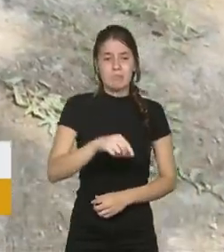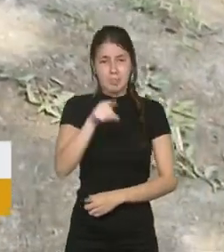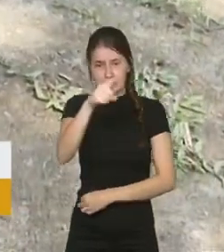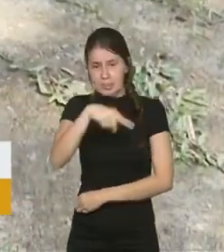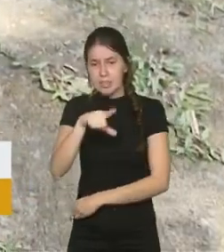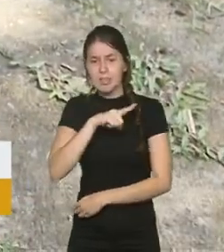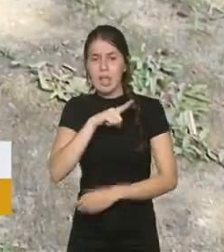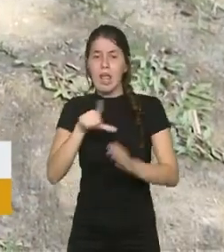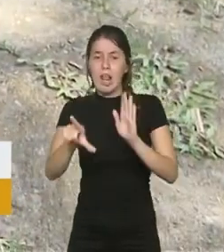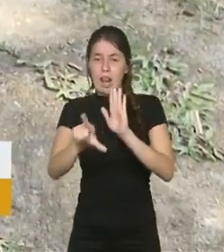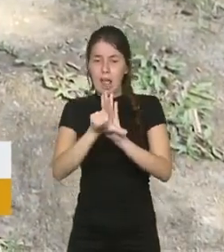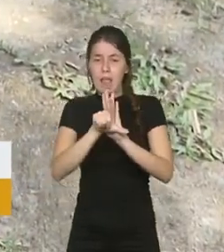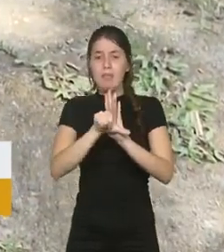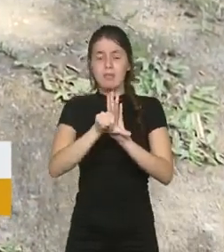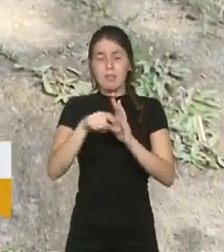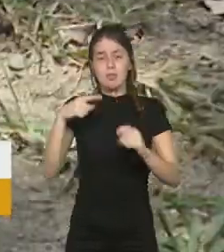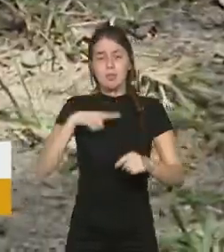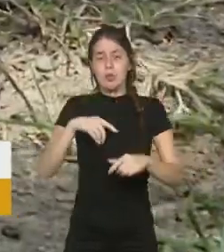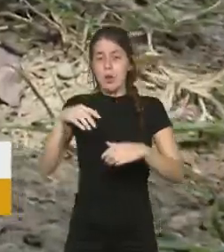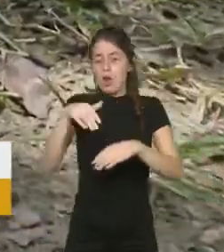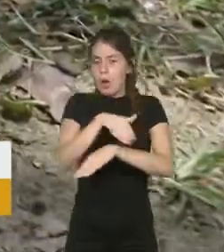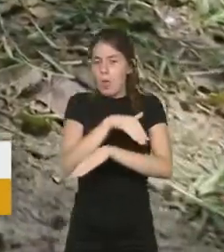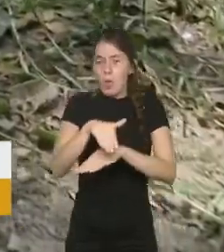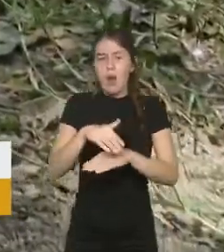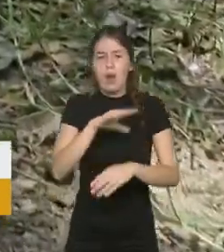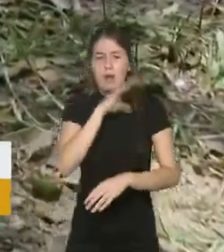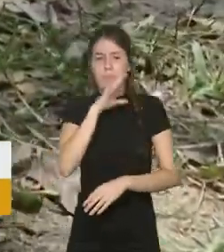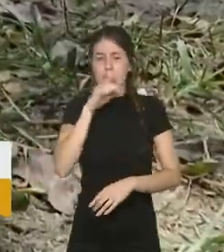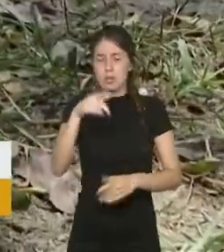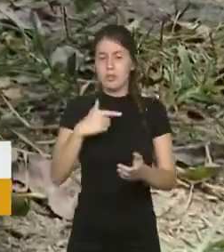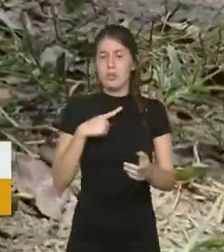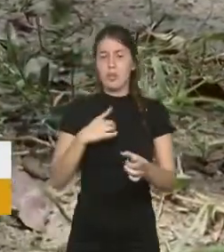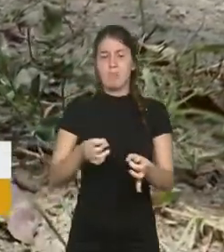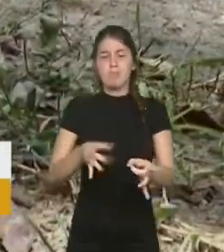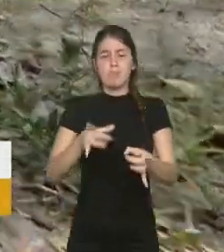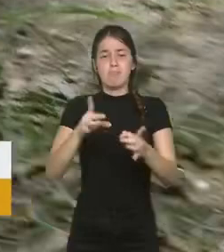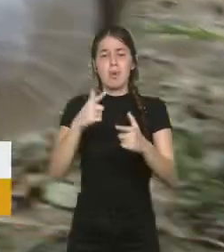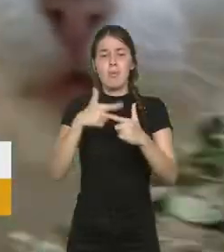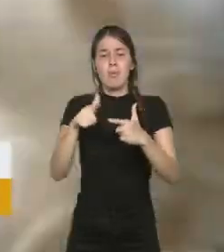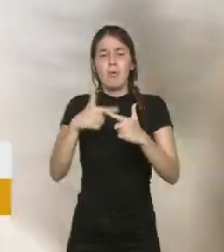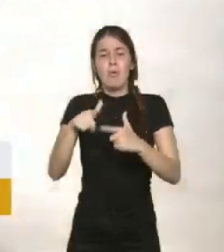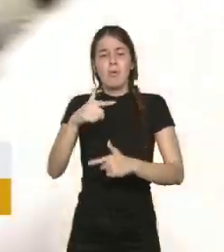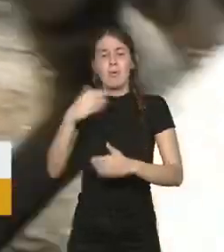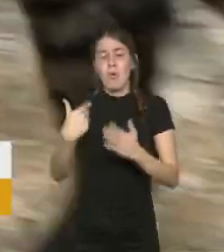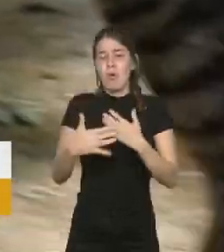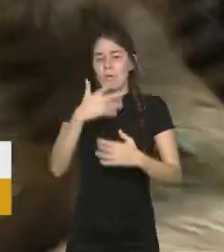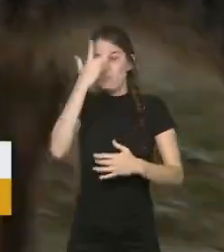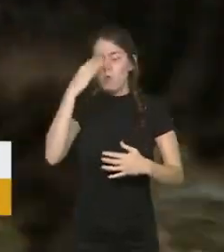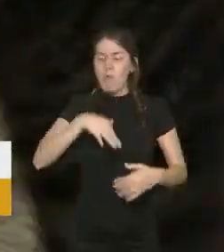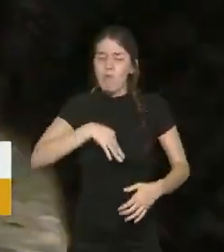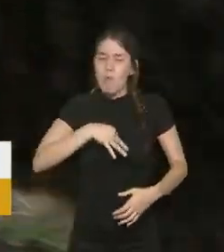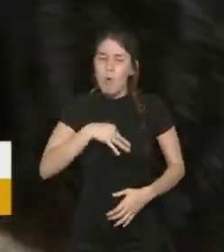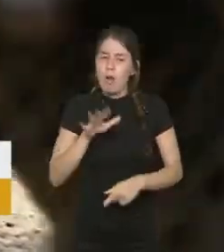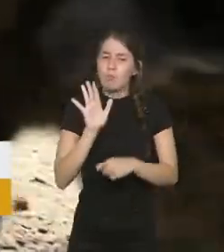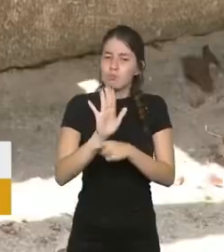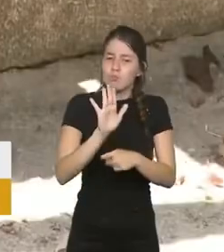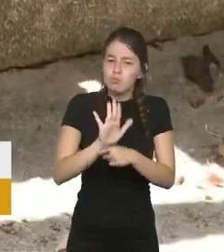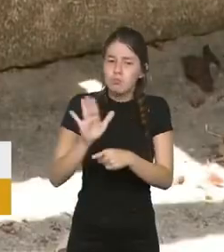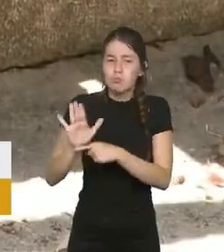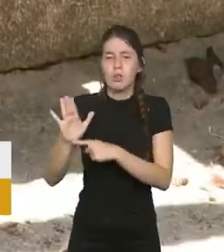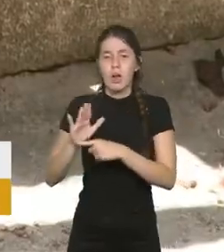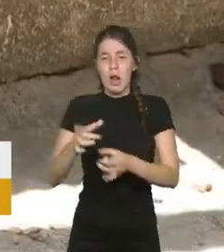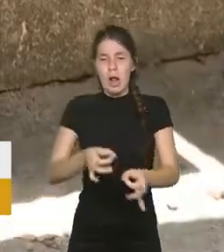serem protegidos por lei como animais comunitários na maioria dos casos é o trabalho hercúrio de protetores voluntários que salva esses gatos